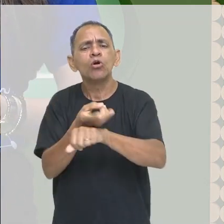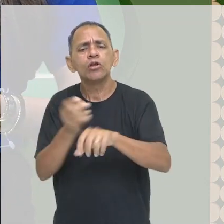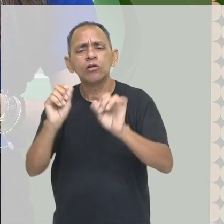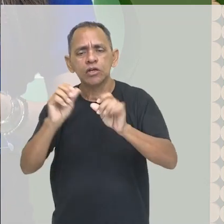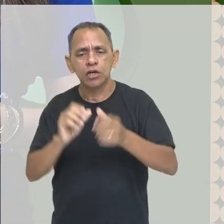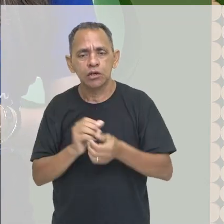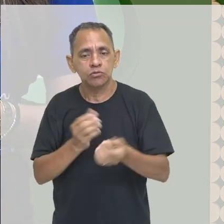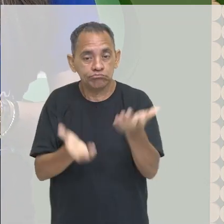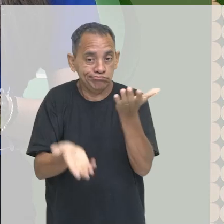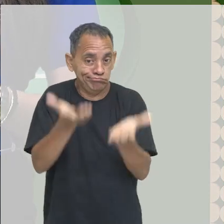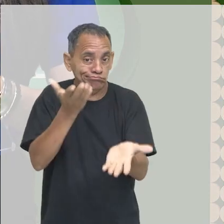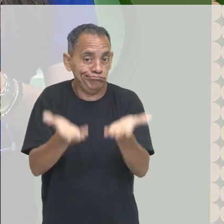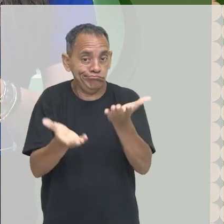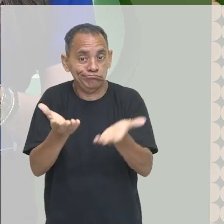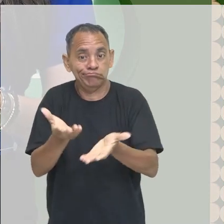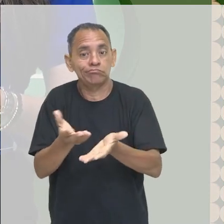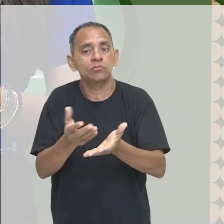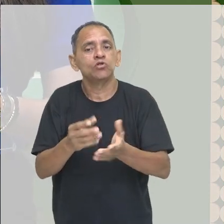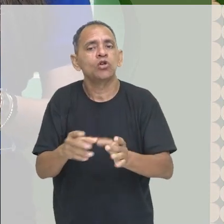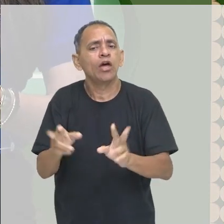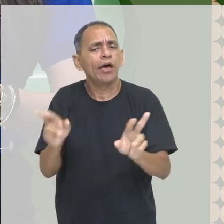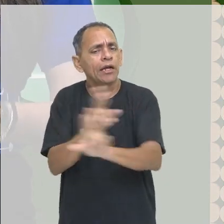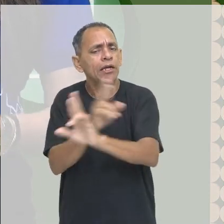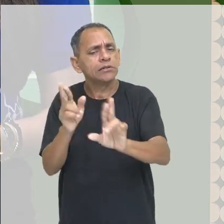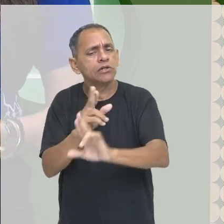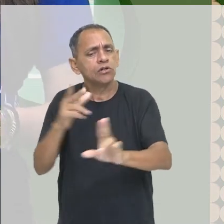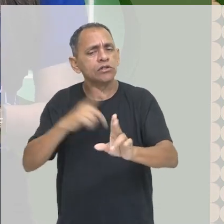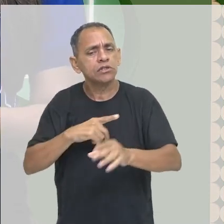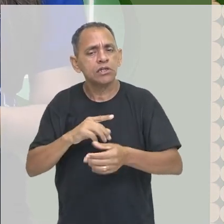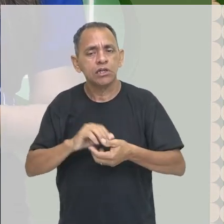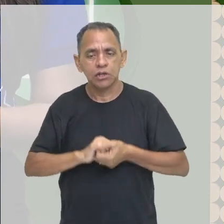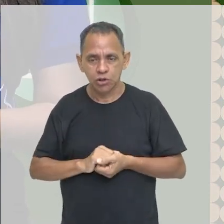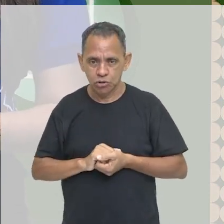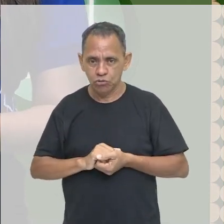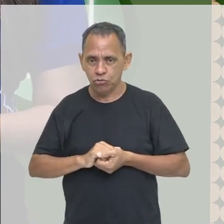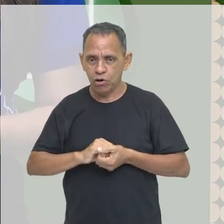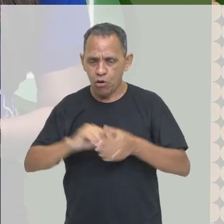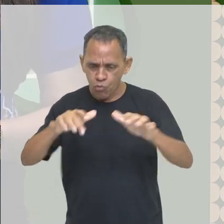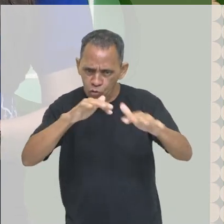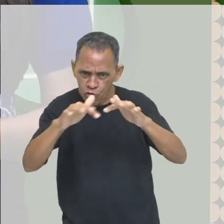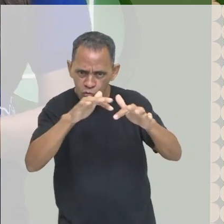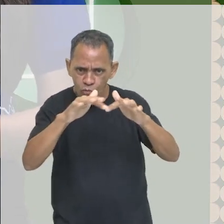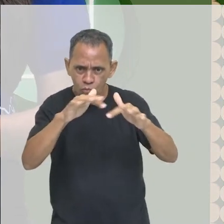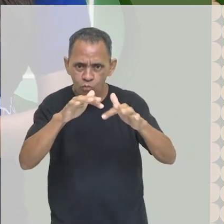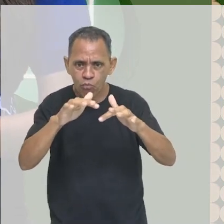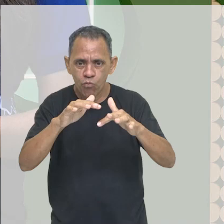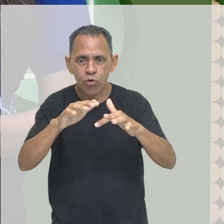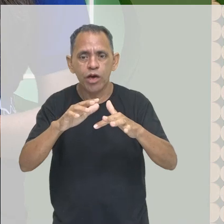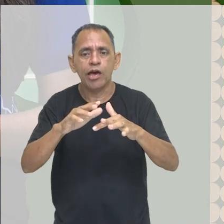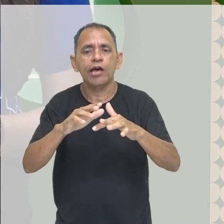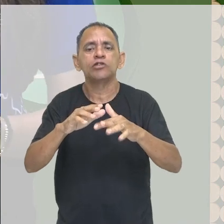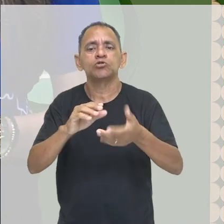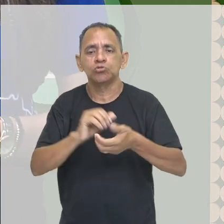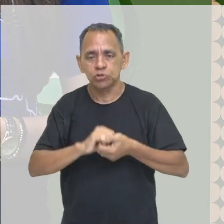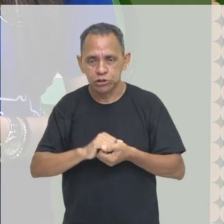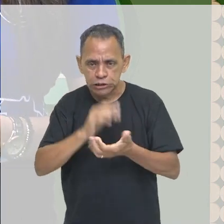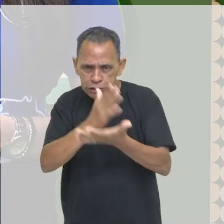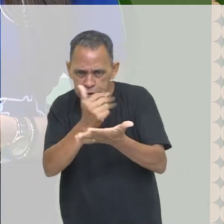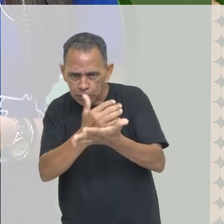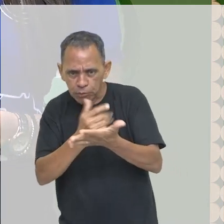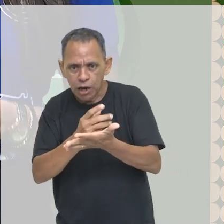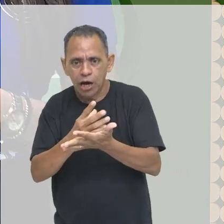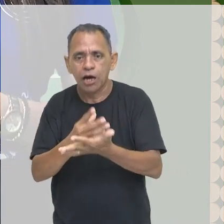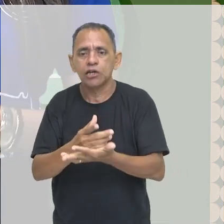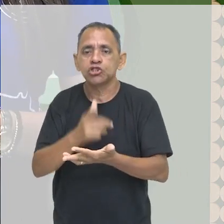transporte da membrana, mas quando a gente fala em solvente, e do meio menos concentrado para o